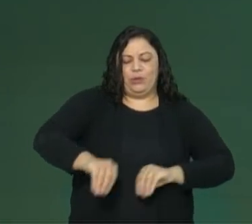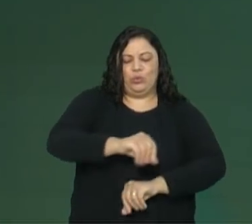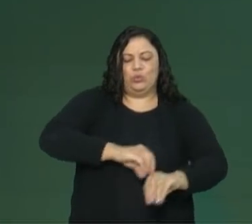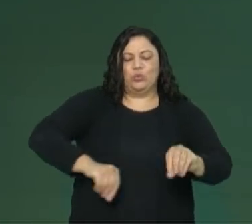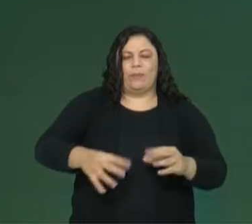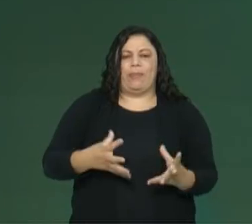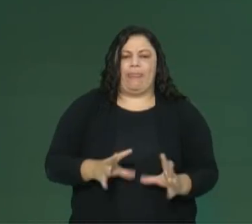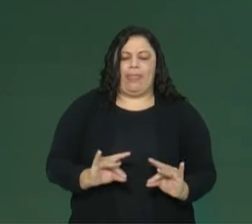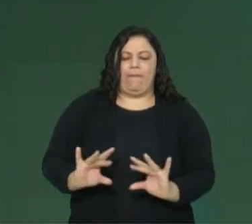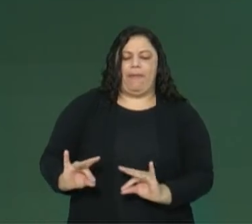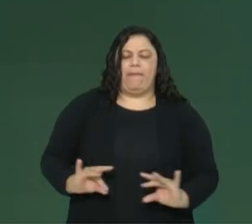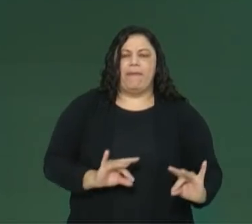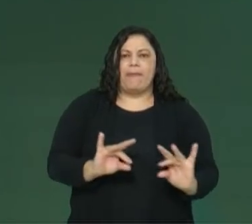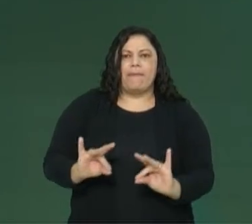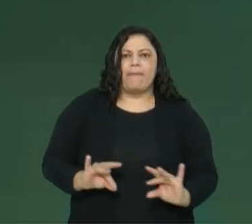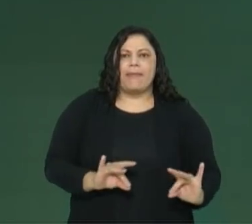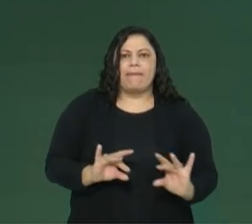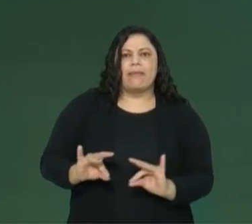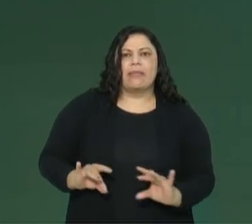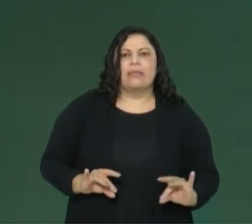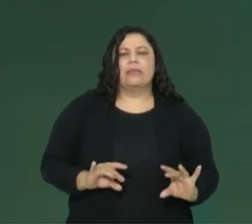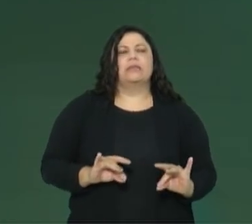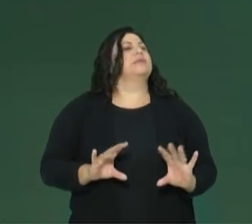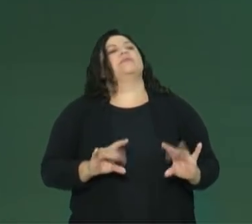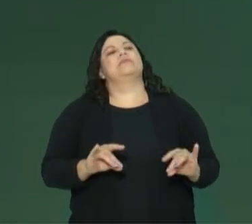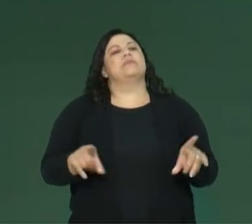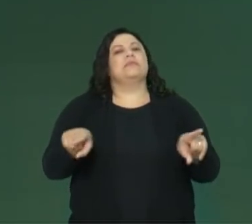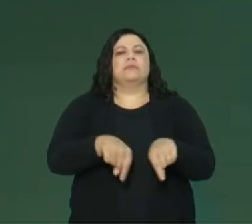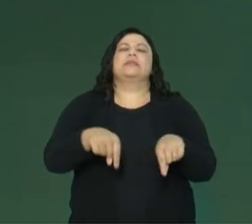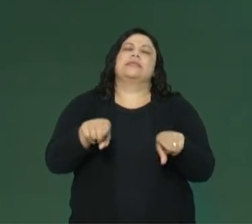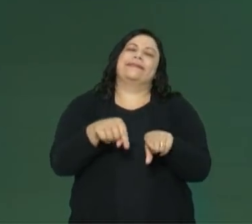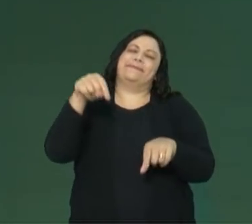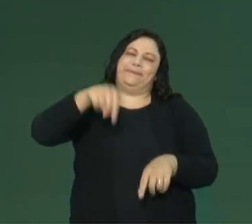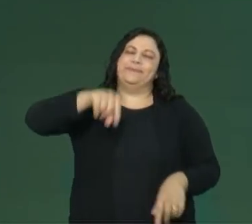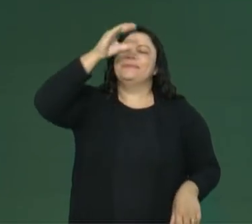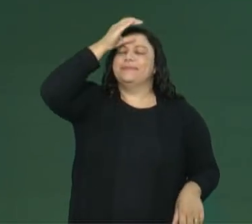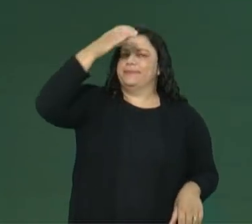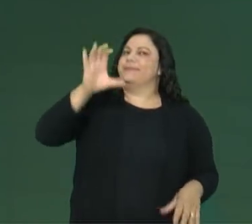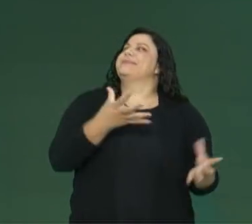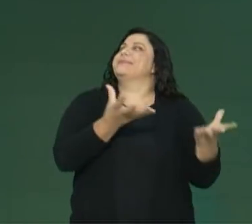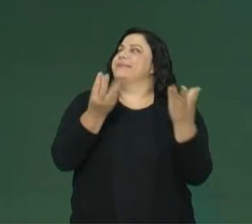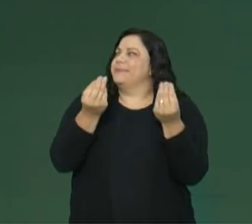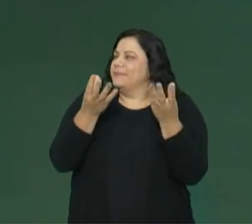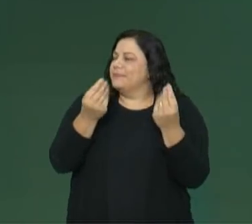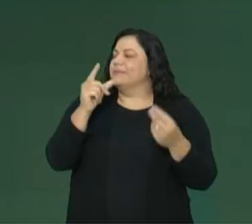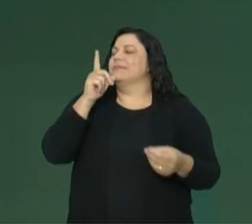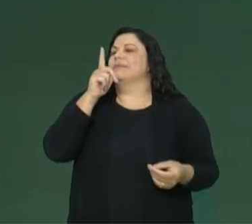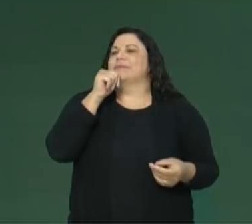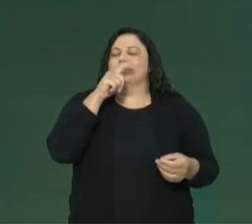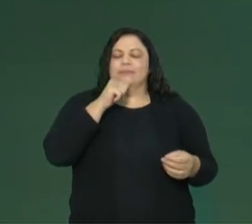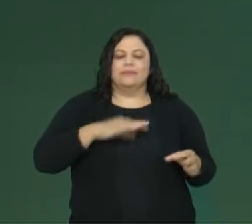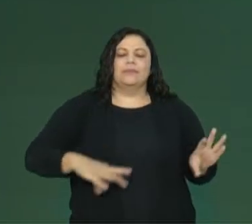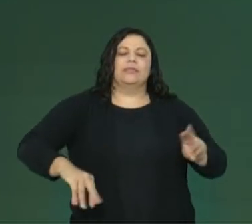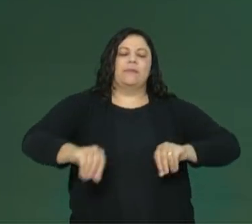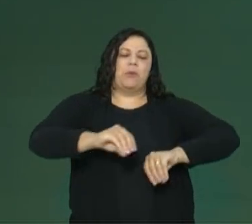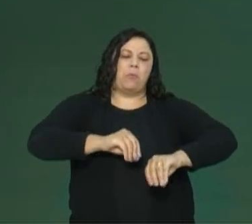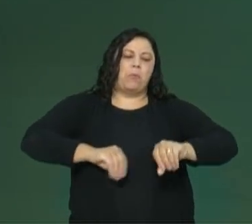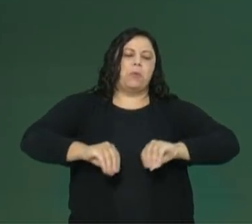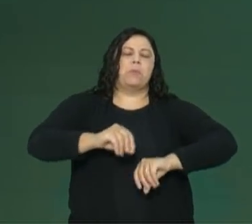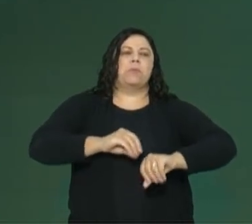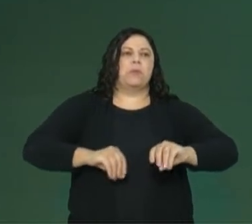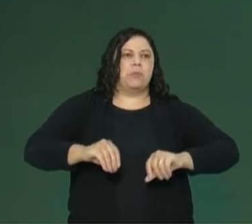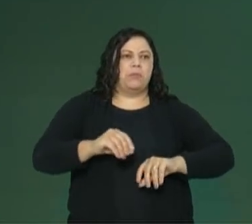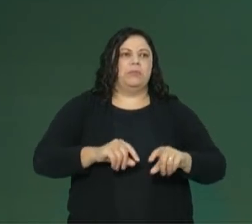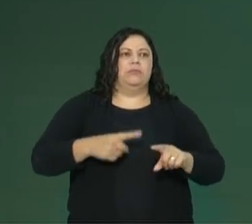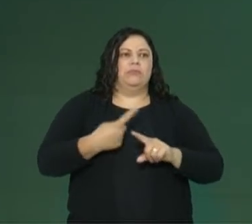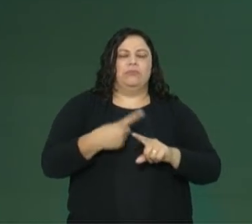para dar essa condição. Aqui a região de Curitiba o solo é muito úmido, né, em geral. Algumas regiões um pouco secas, mas em geral é úmido, por